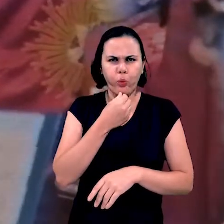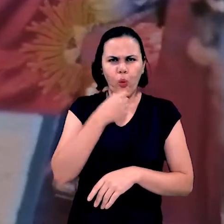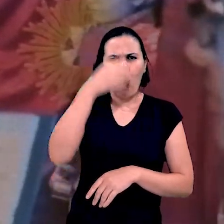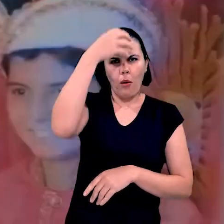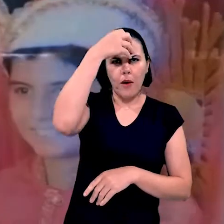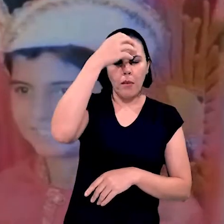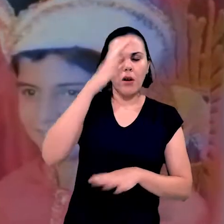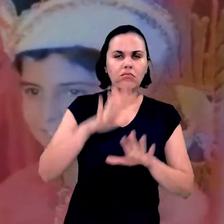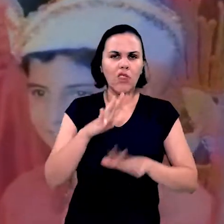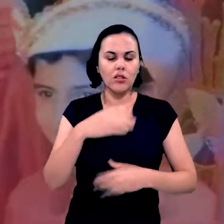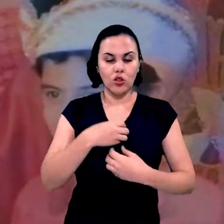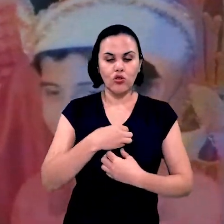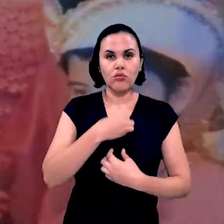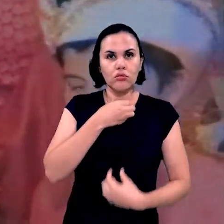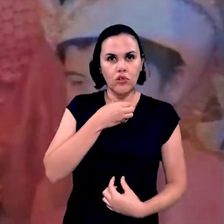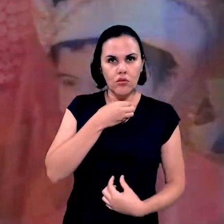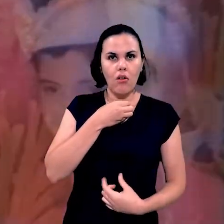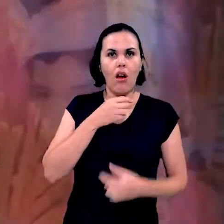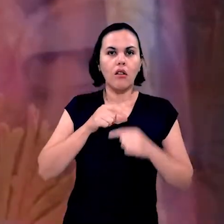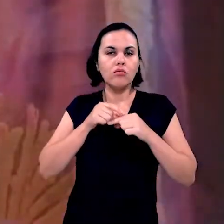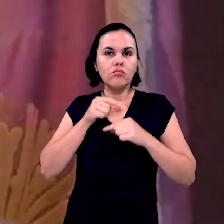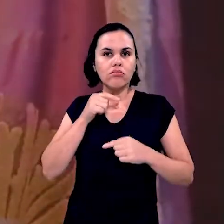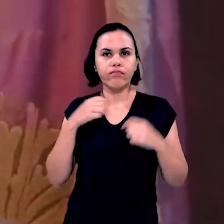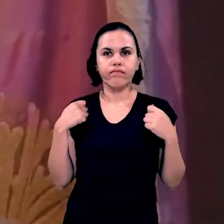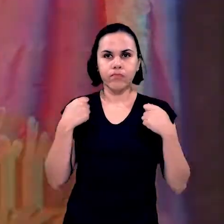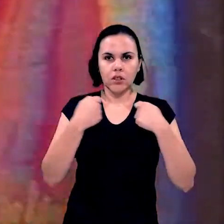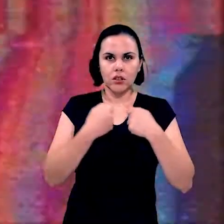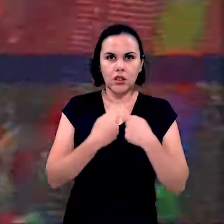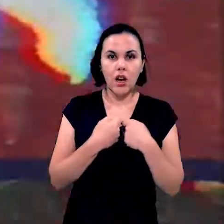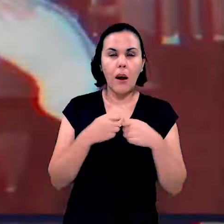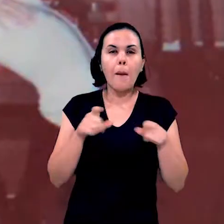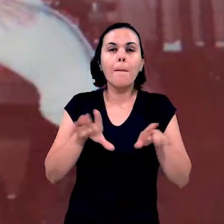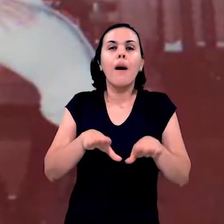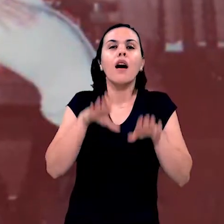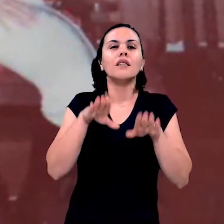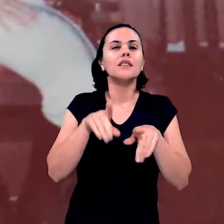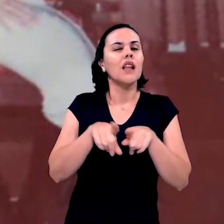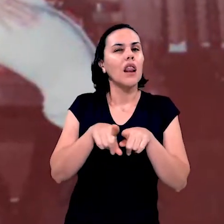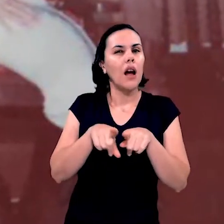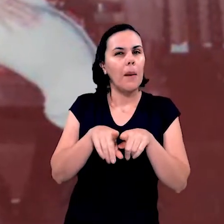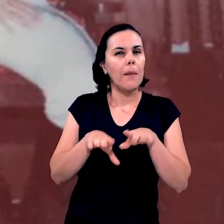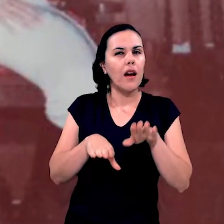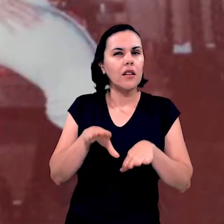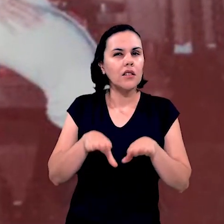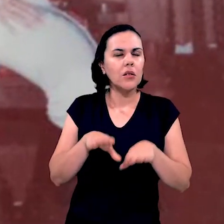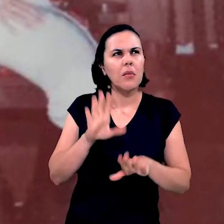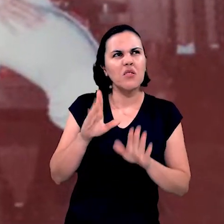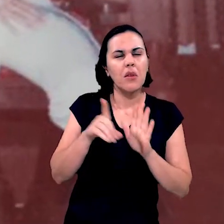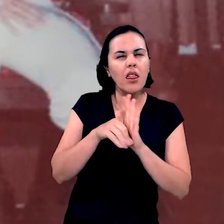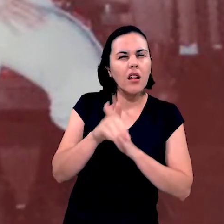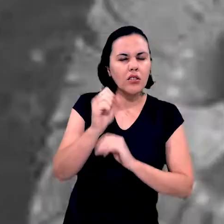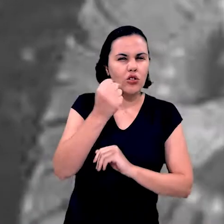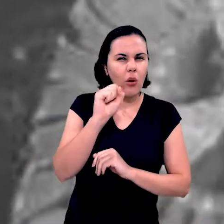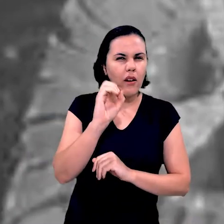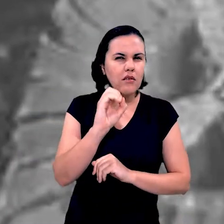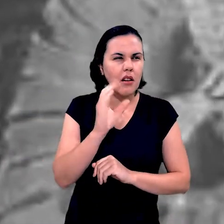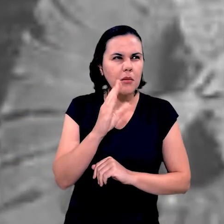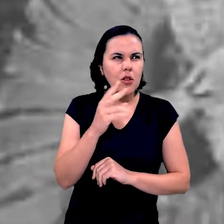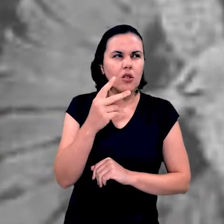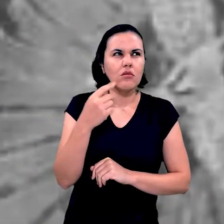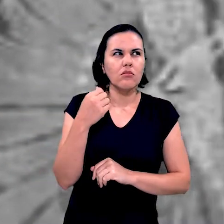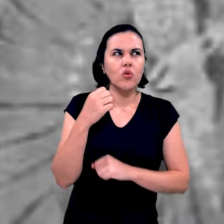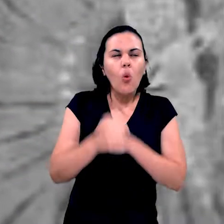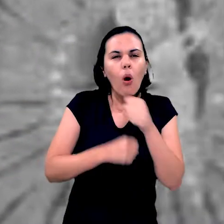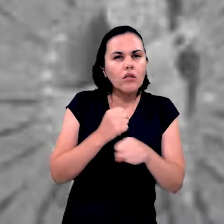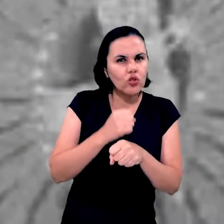geralmente de terno, né, gravata, mas também, né, aí podemos dizer, década de 80, eu lembro disso, na festa